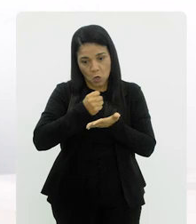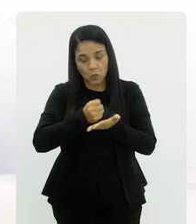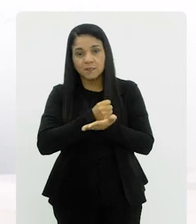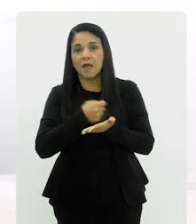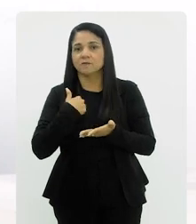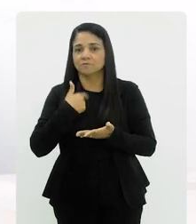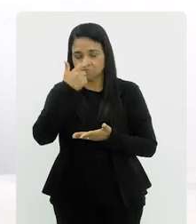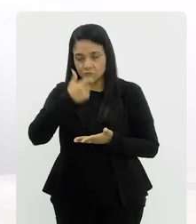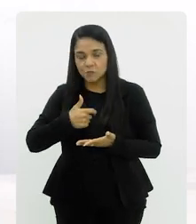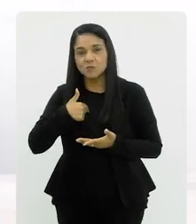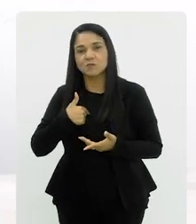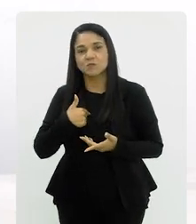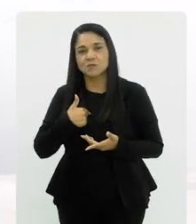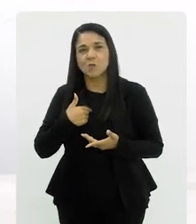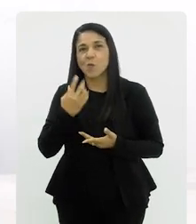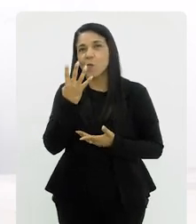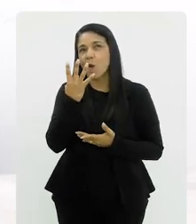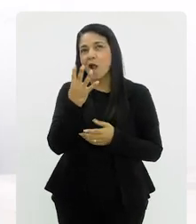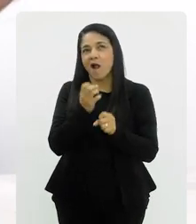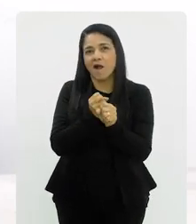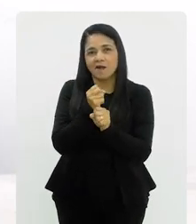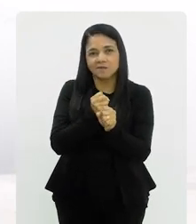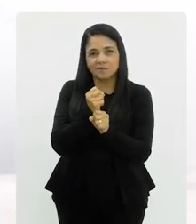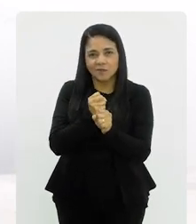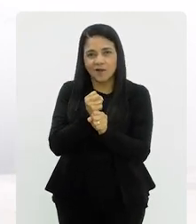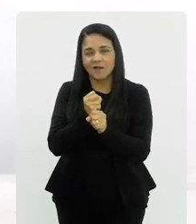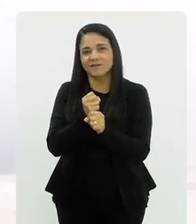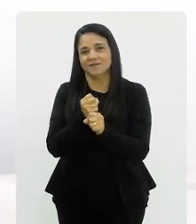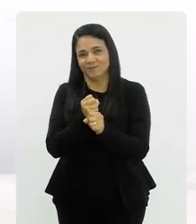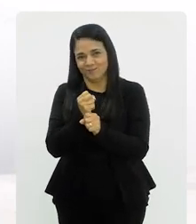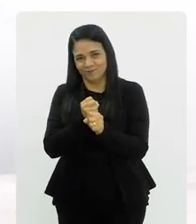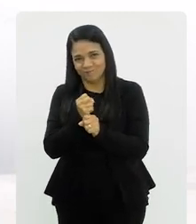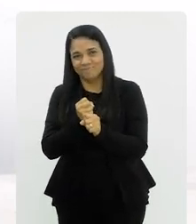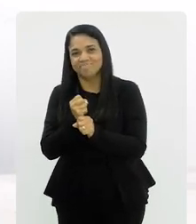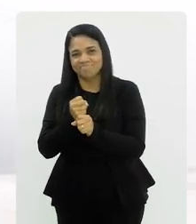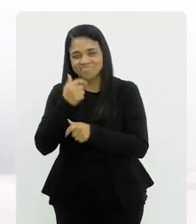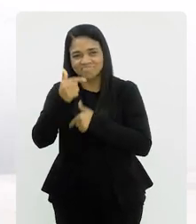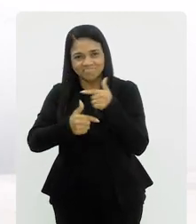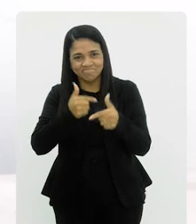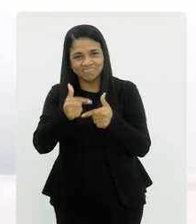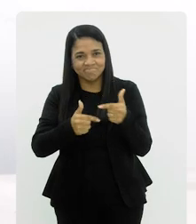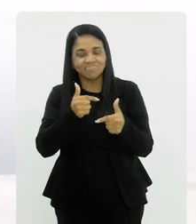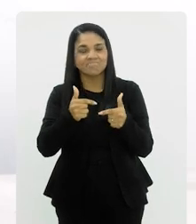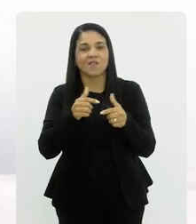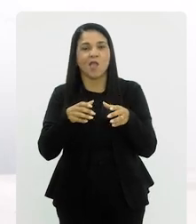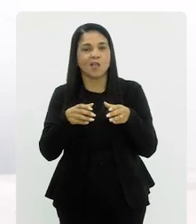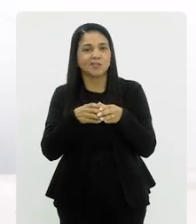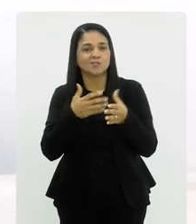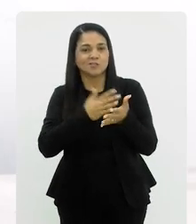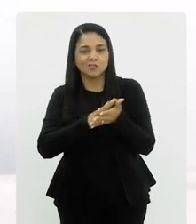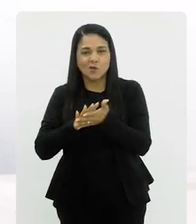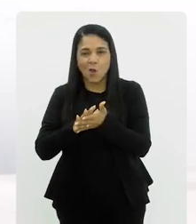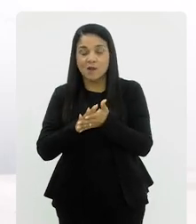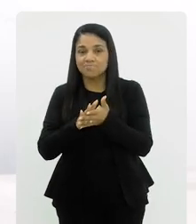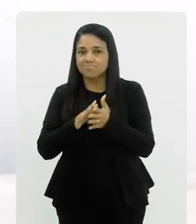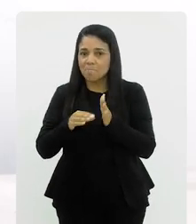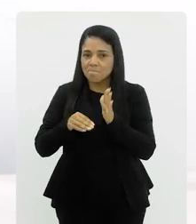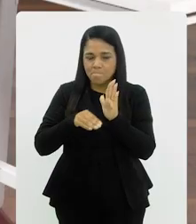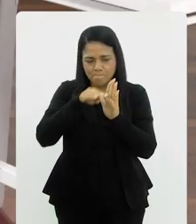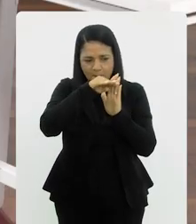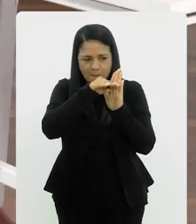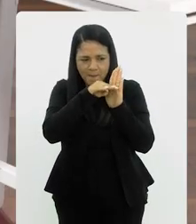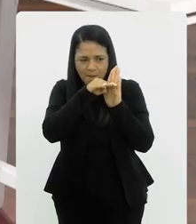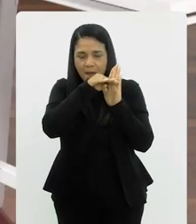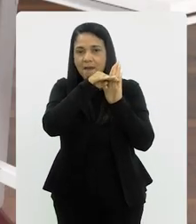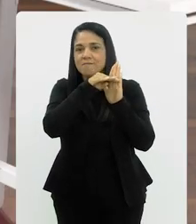contrato comigo. E de lá foram 4 anos seguidos de acesso, até deixar a escola estabilizada na boca do especial. Aí